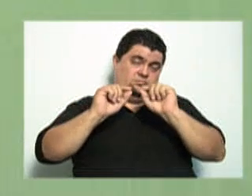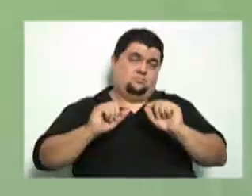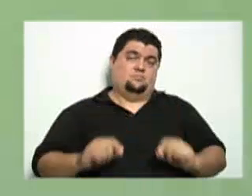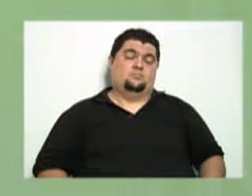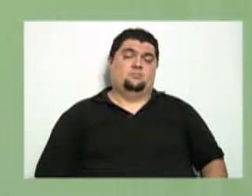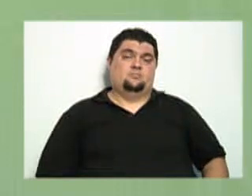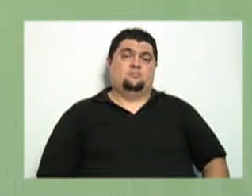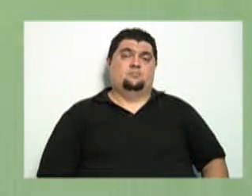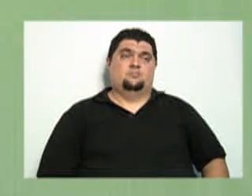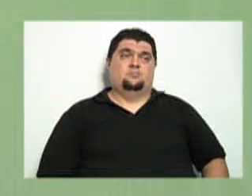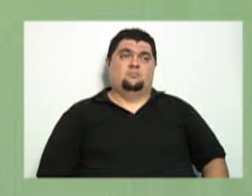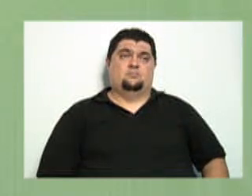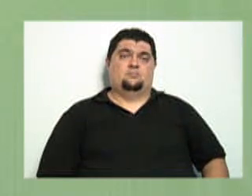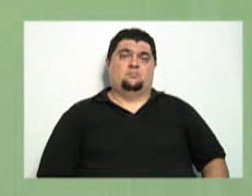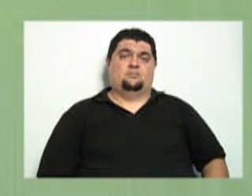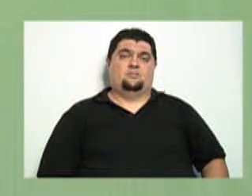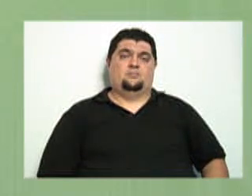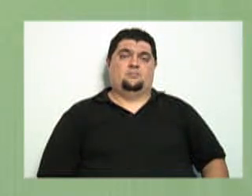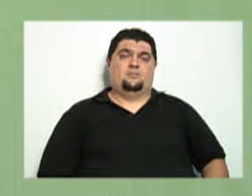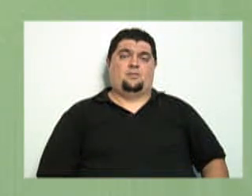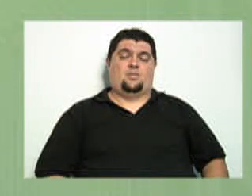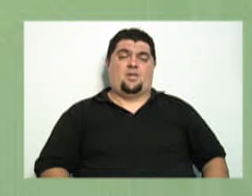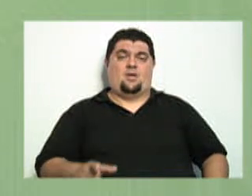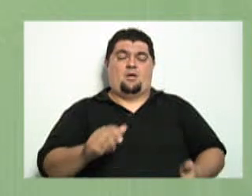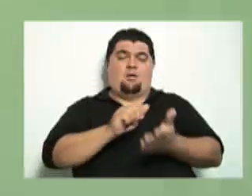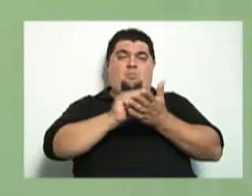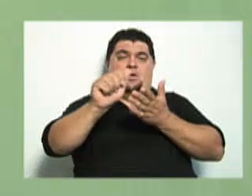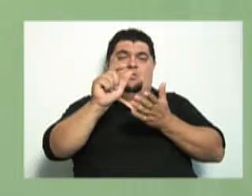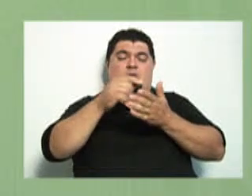Às vezes o grifo passa de um slide para o outro, deixa eu apagar.